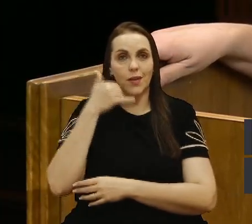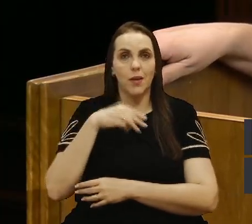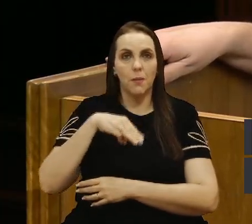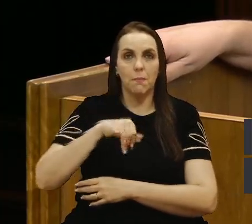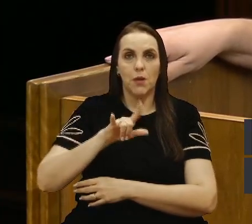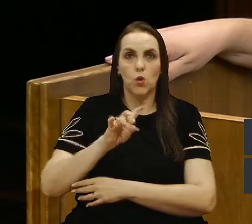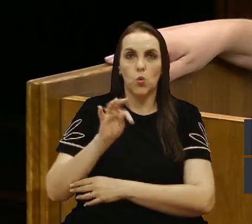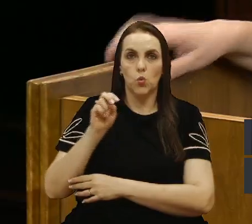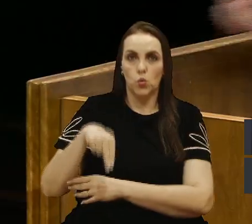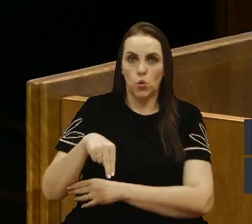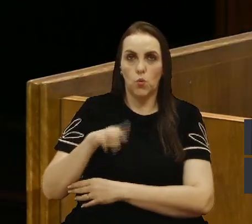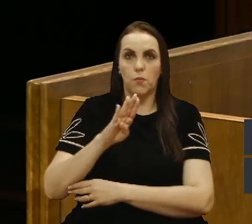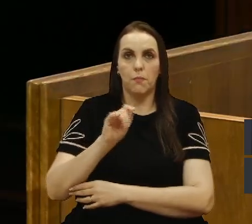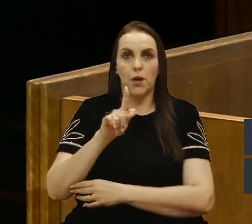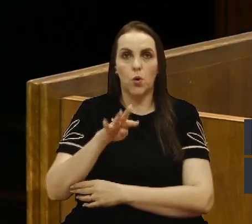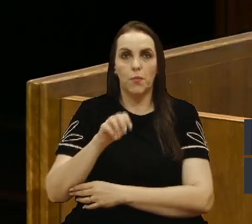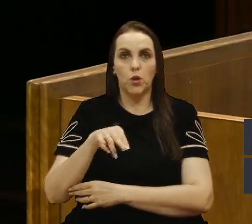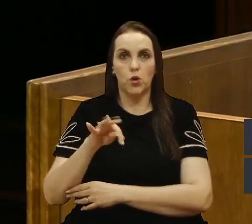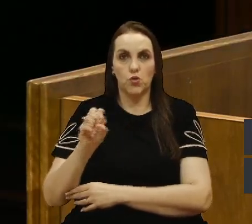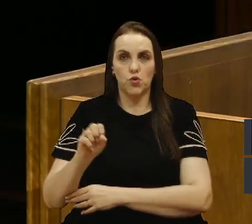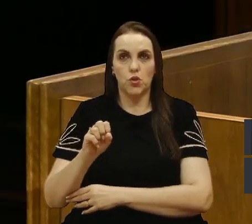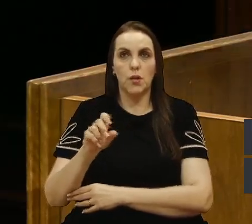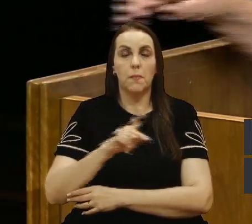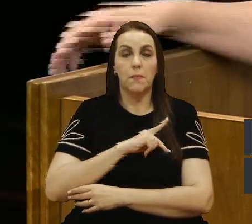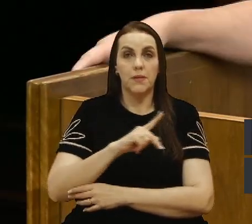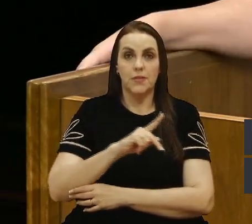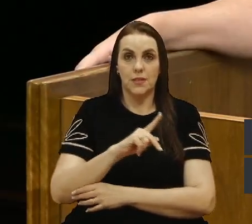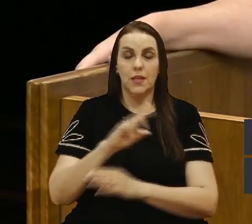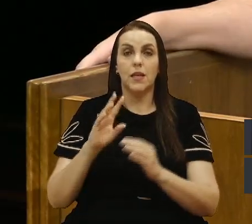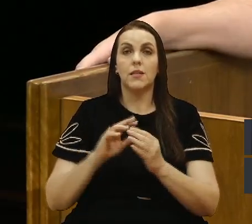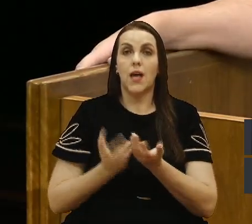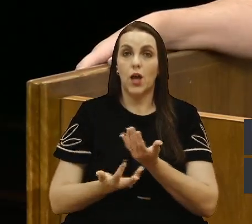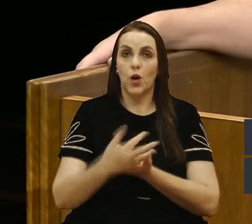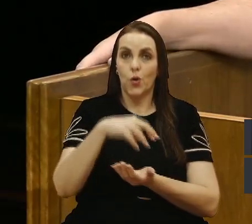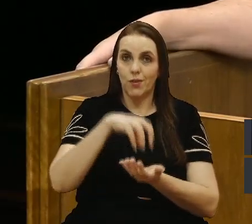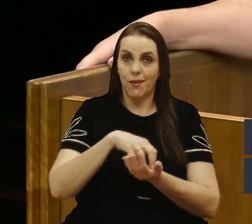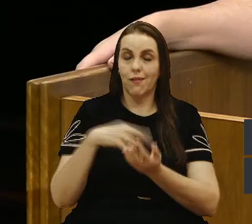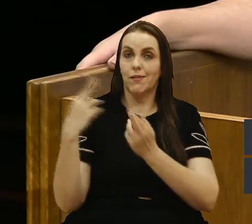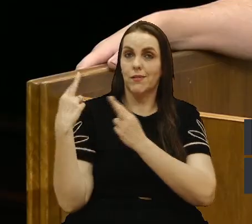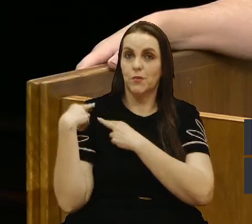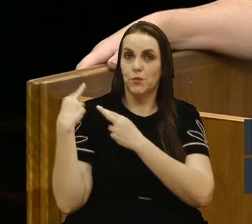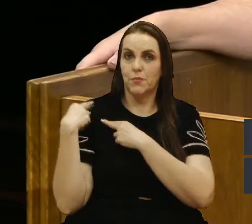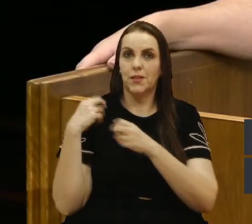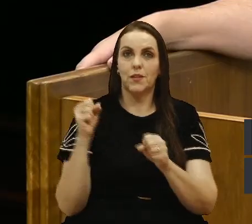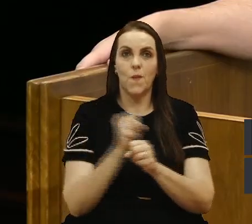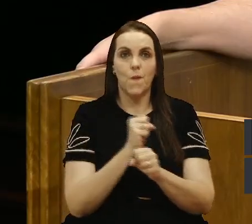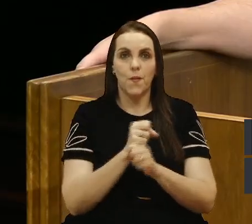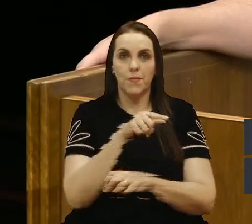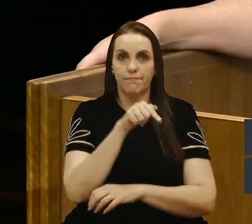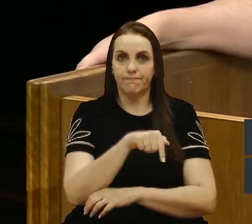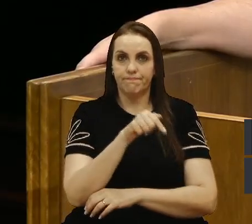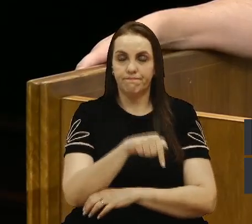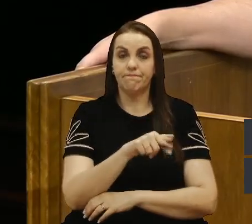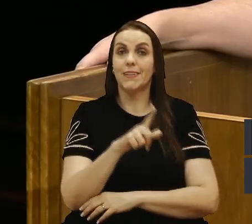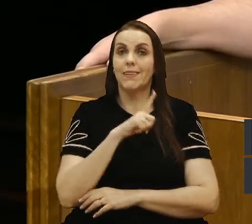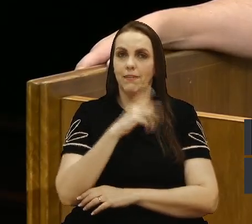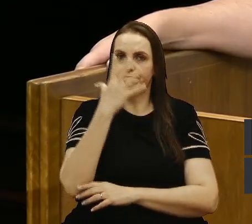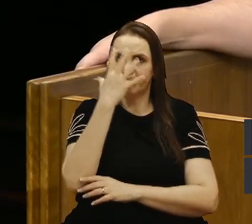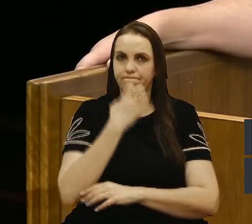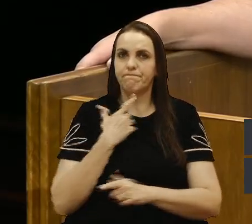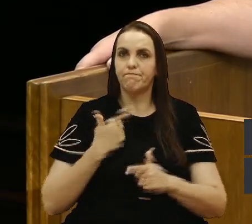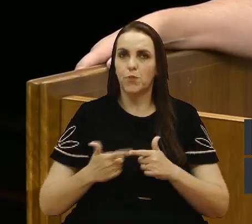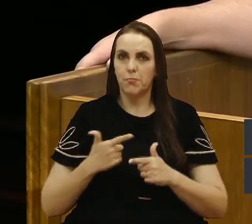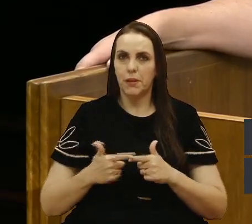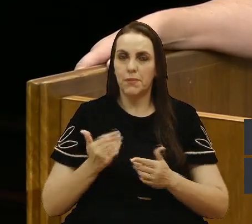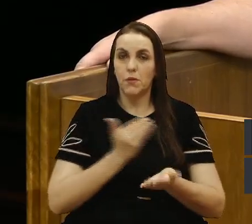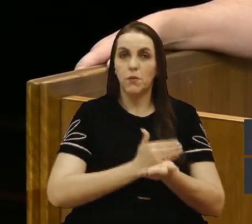é o diretor-presidente da Codeca, porque é o responsável da questão das obras ali, e a gente tem um sério problema, porque eles começaram a obra no final